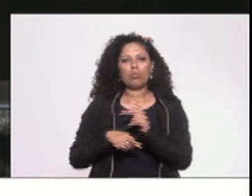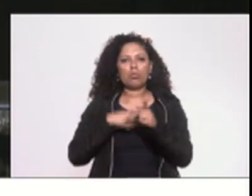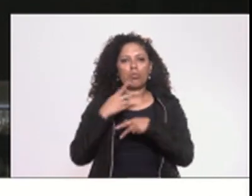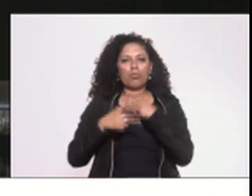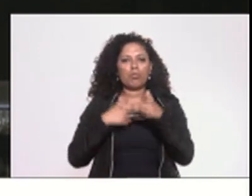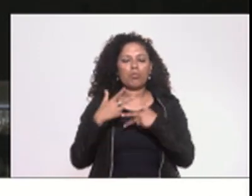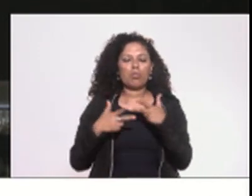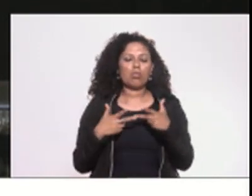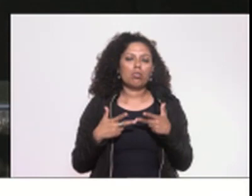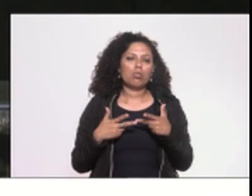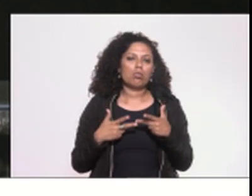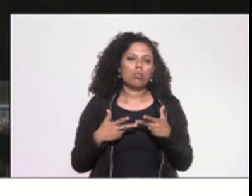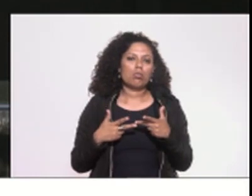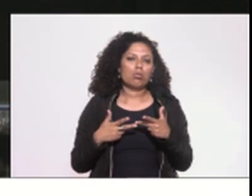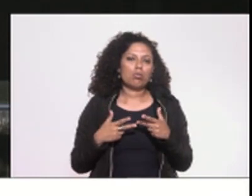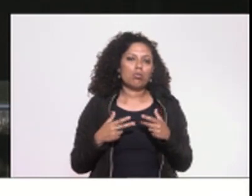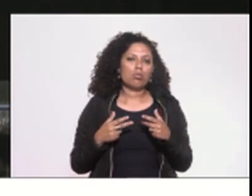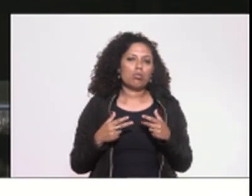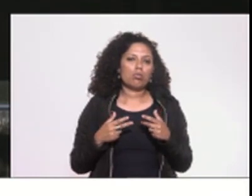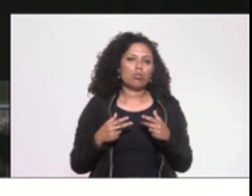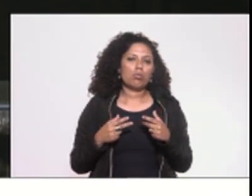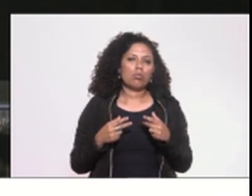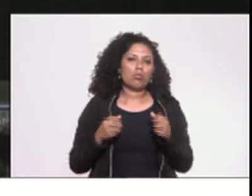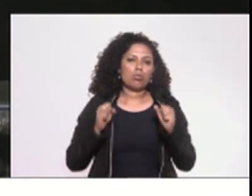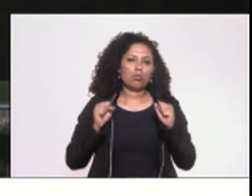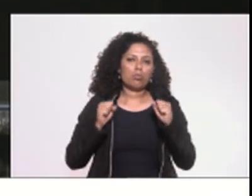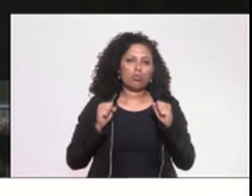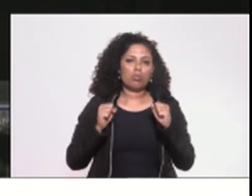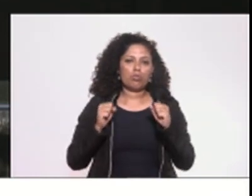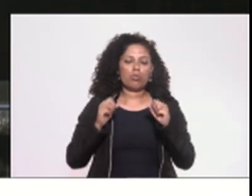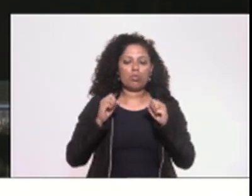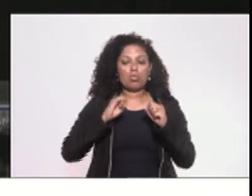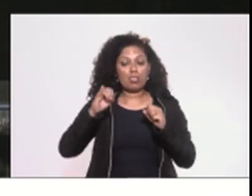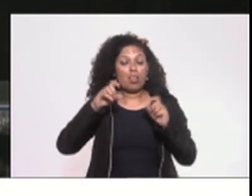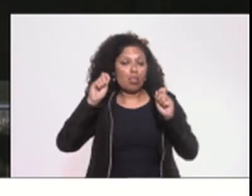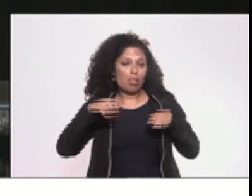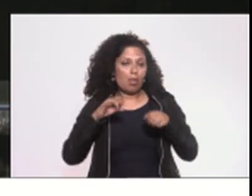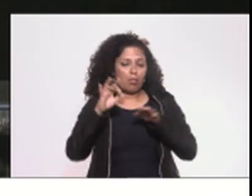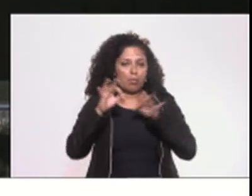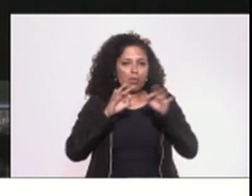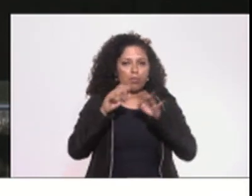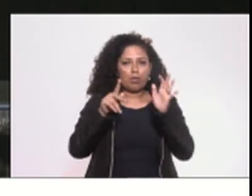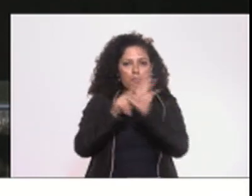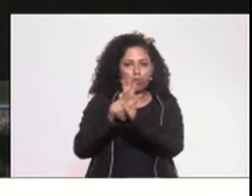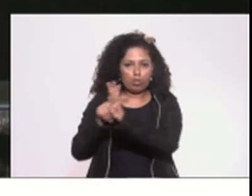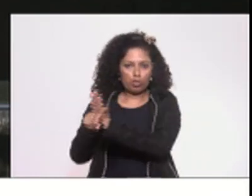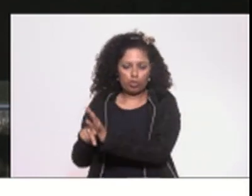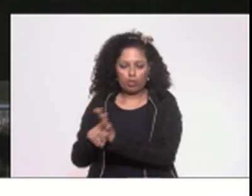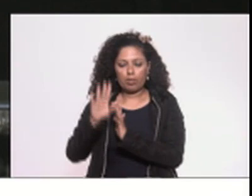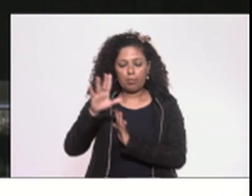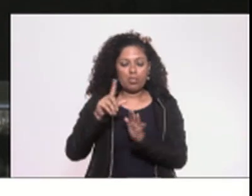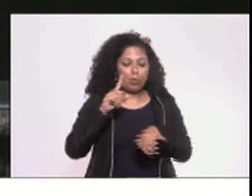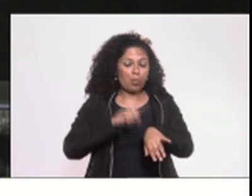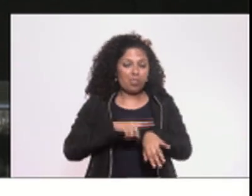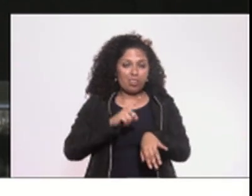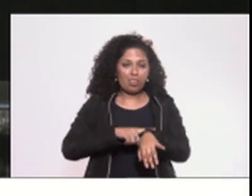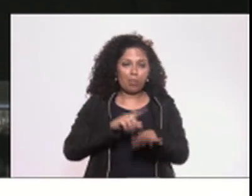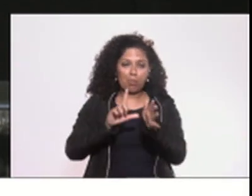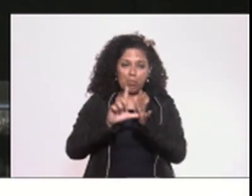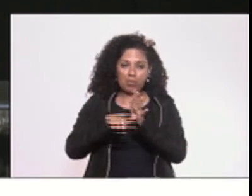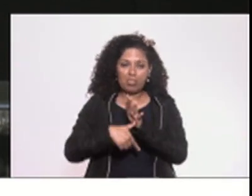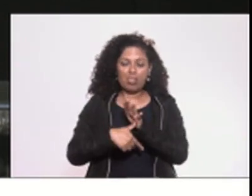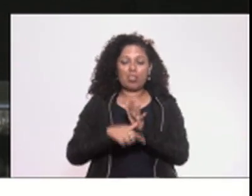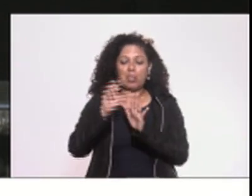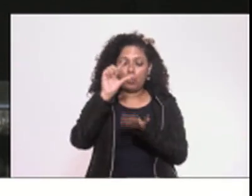da possibilidade, que poderia ter a possibilidade de apresentação de outros projetos. Por conta do tempo exíguo, do tempo curto que a gente